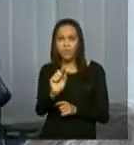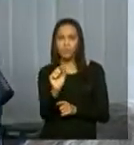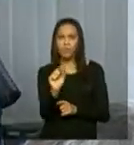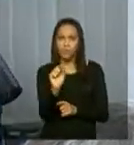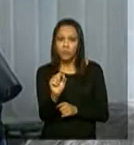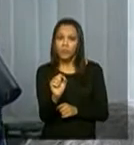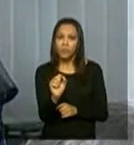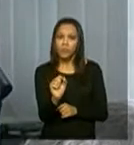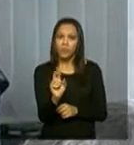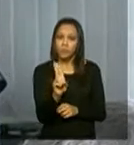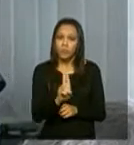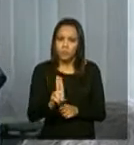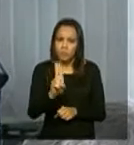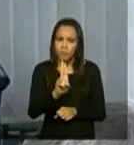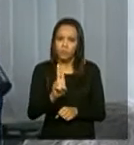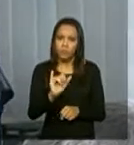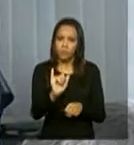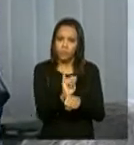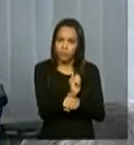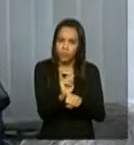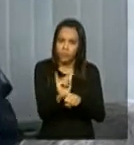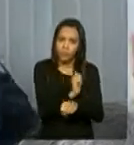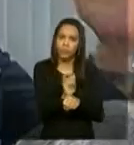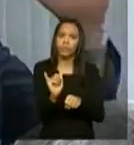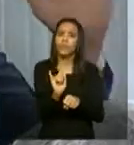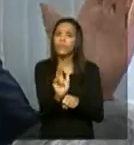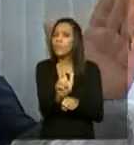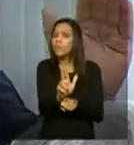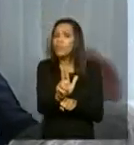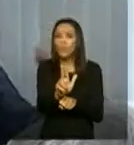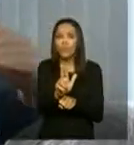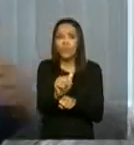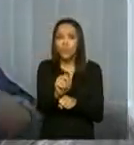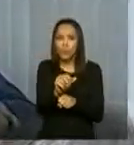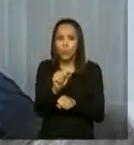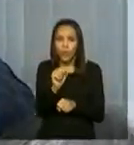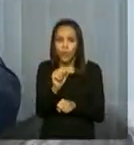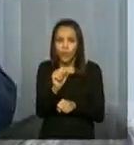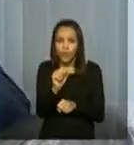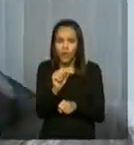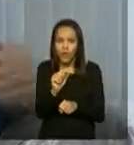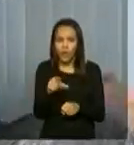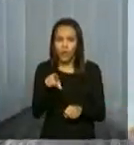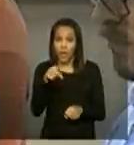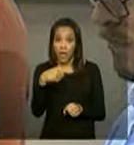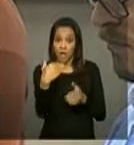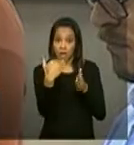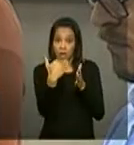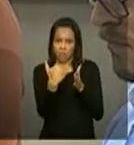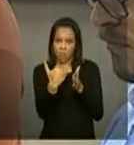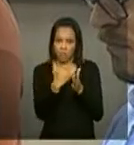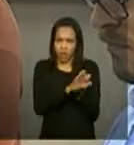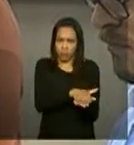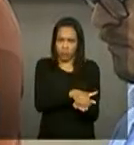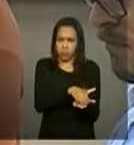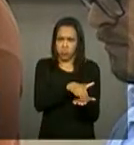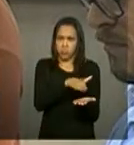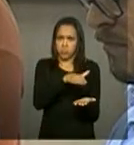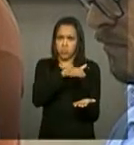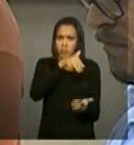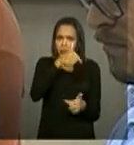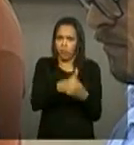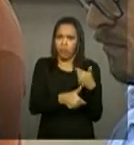doutor joão salles nunca se poderá ser uma lista exaustiva de todas lutando e